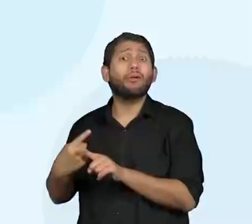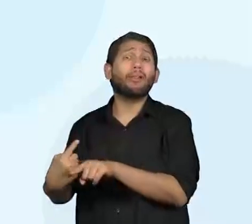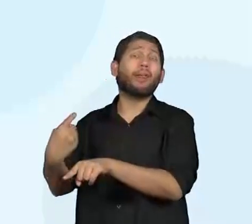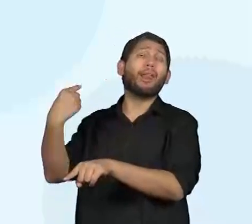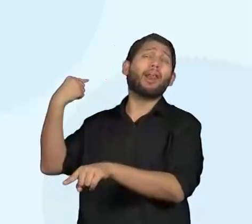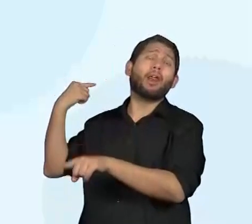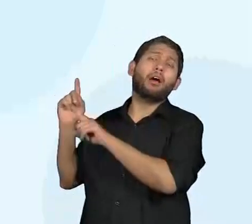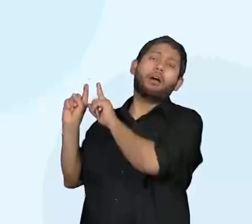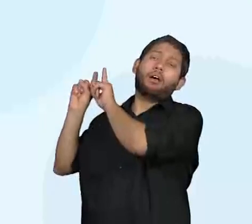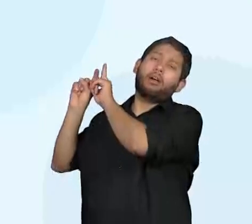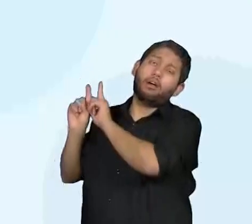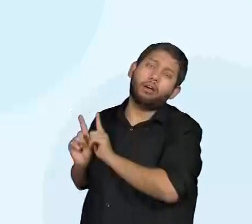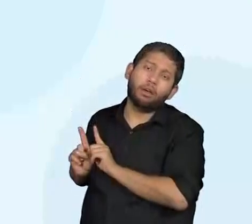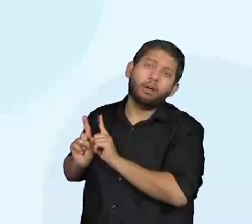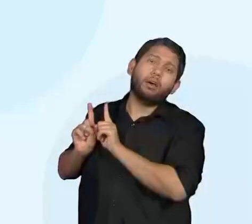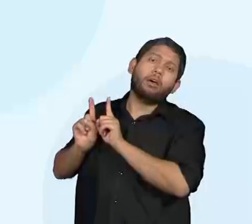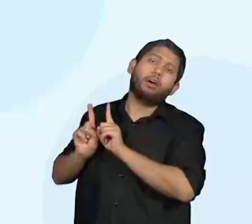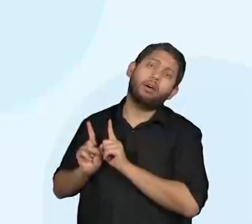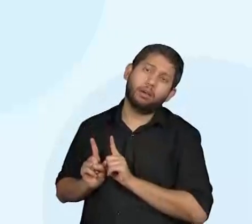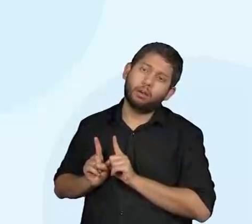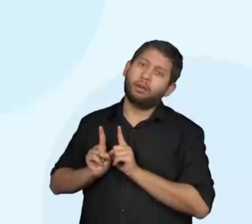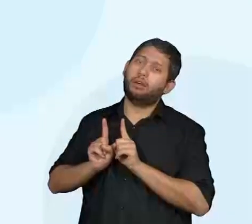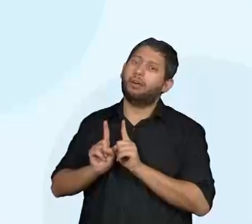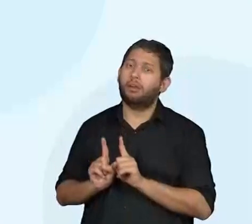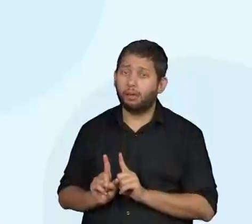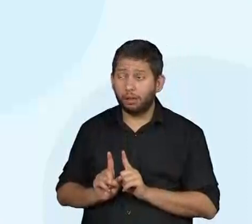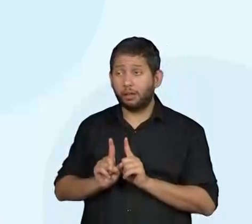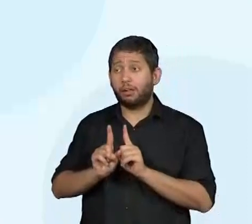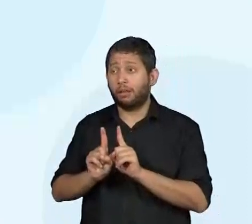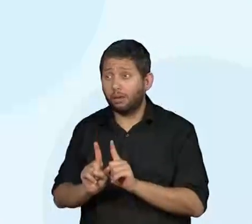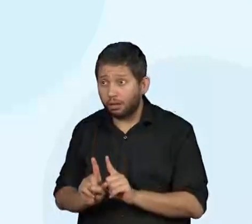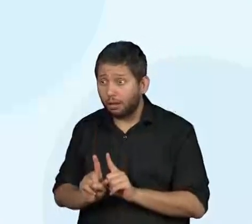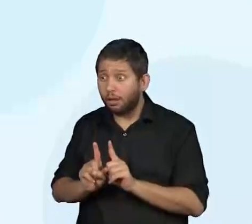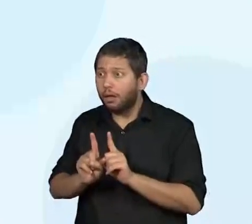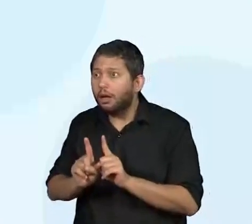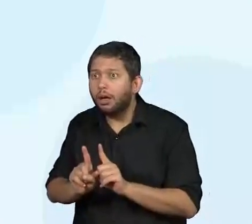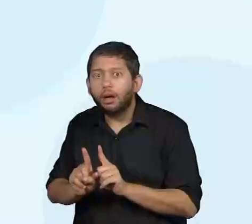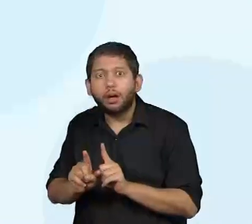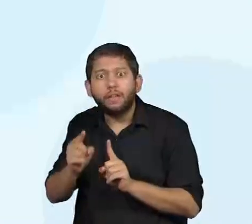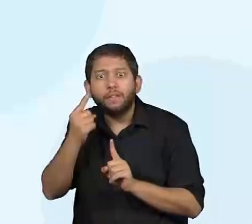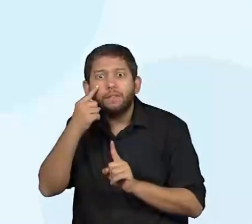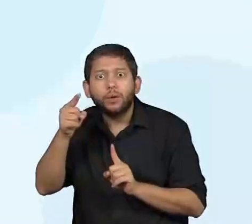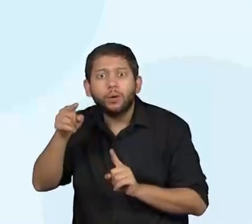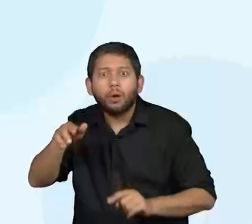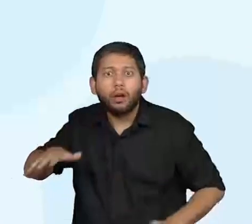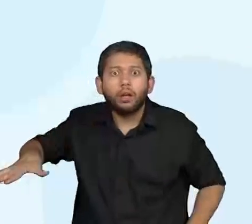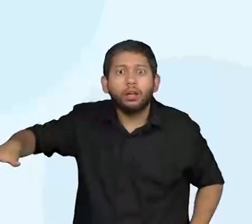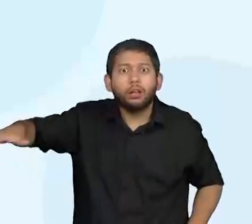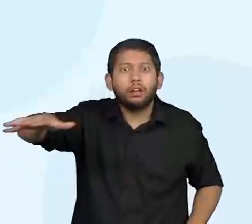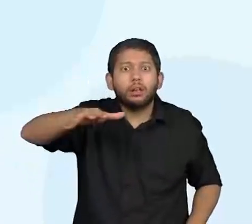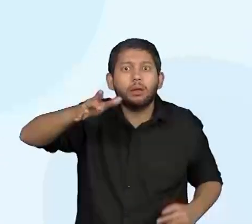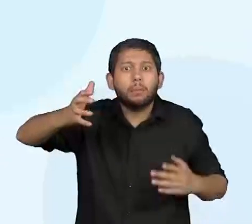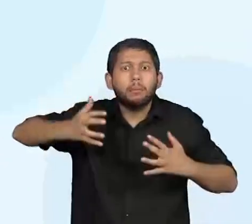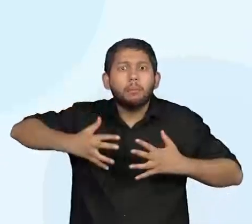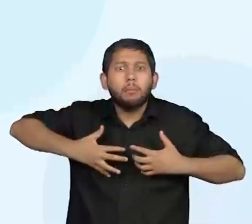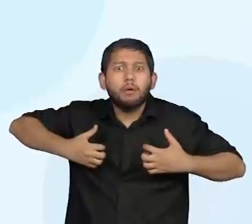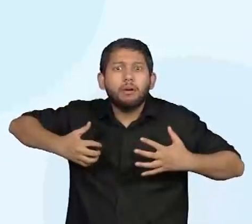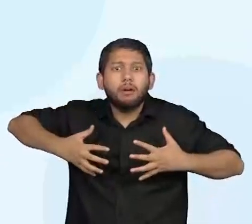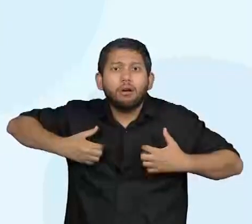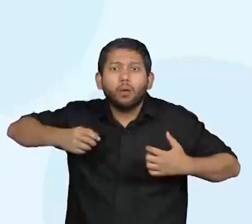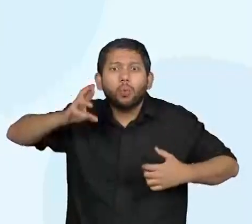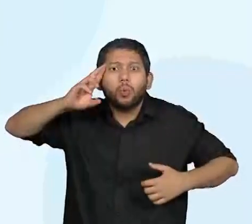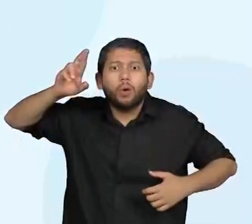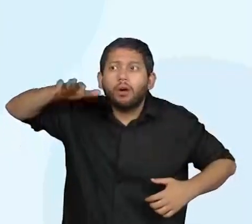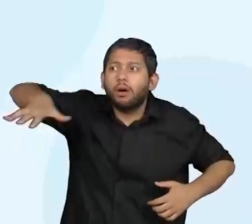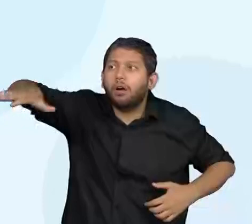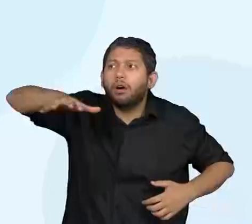andado muito, chegaram à terra dos macacos. Foram então